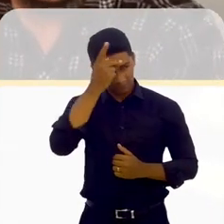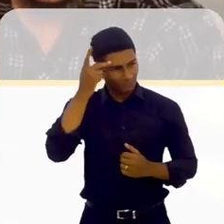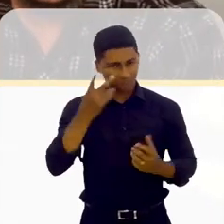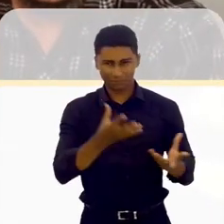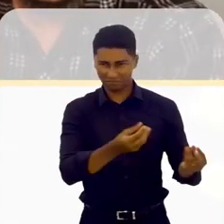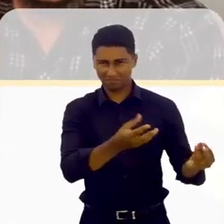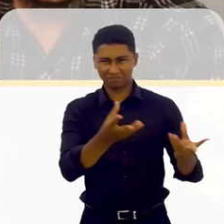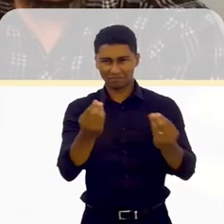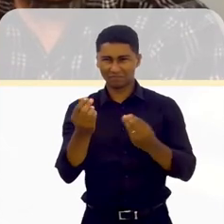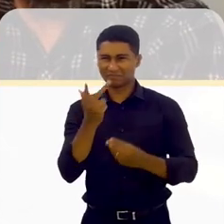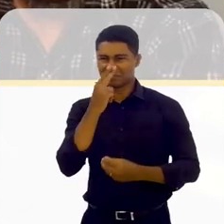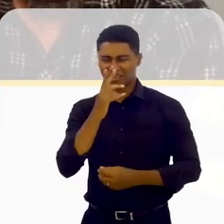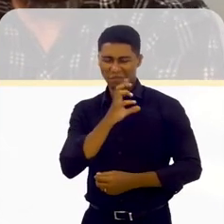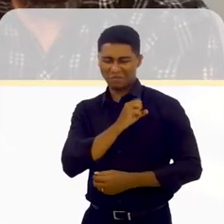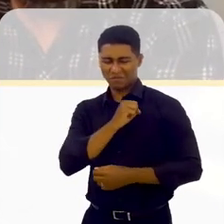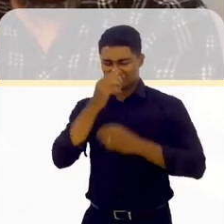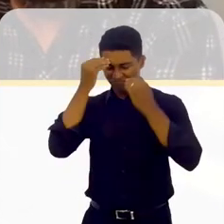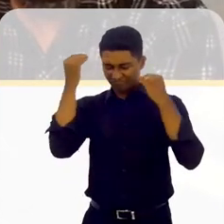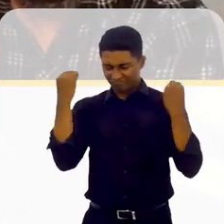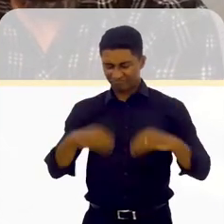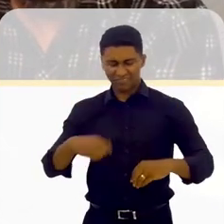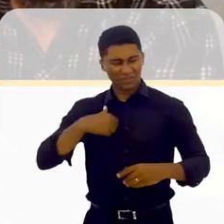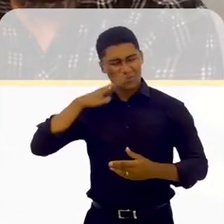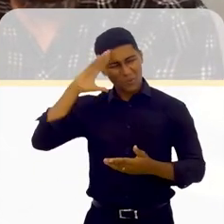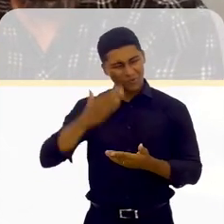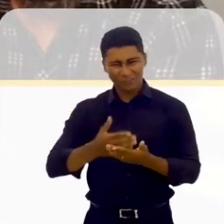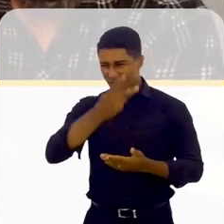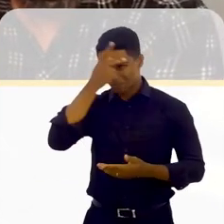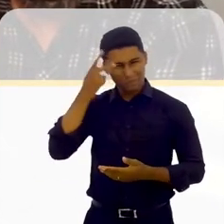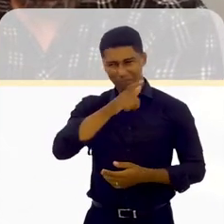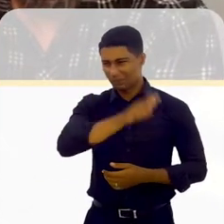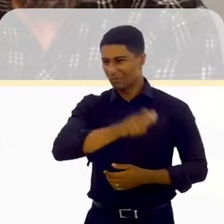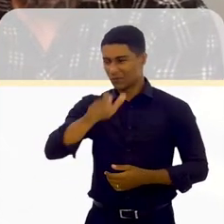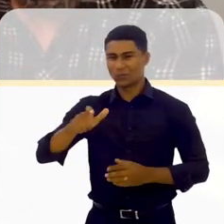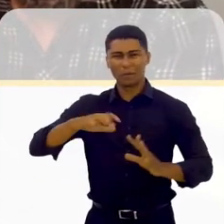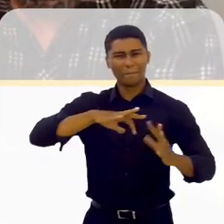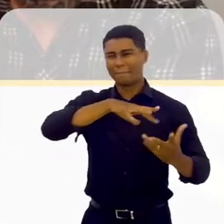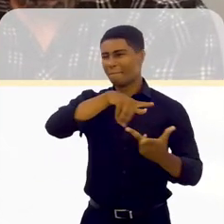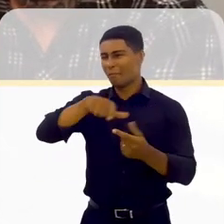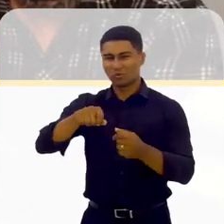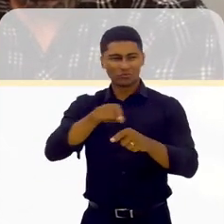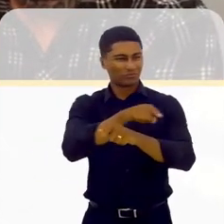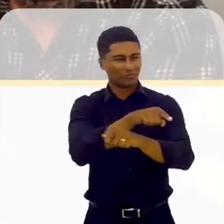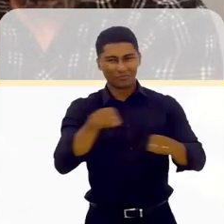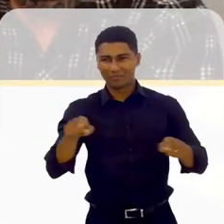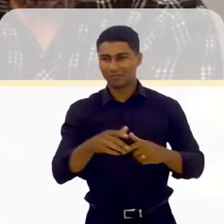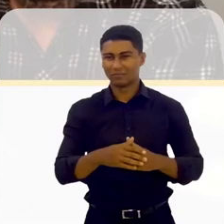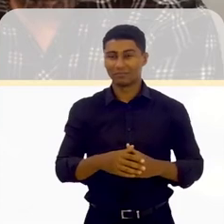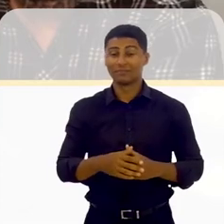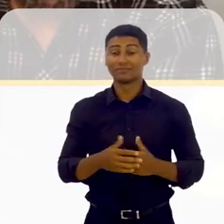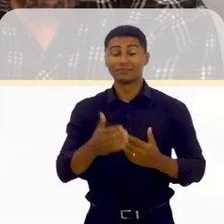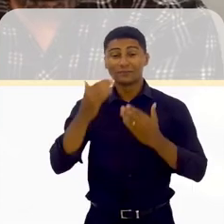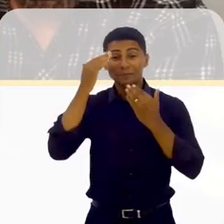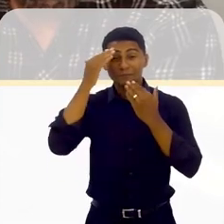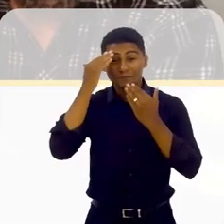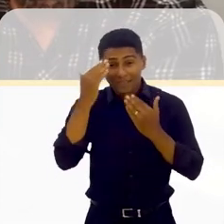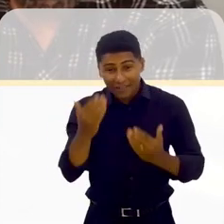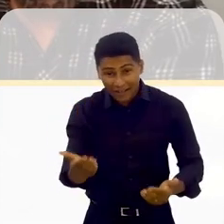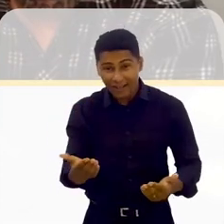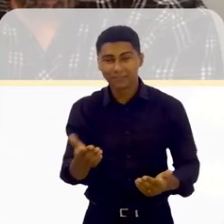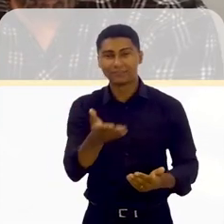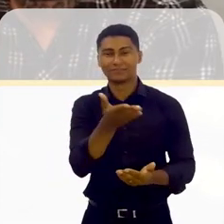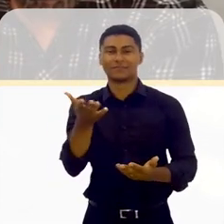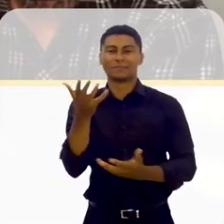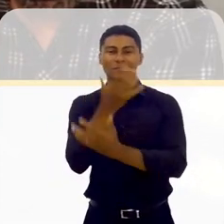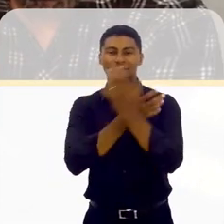aí que abre mão do amor, que ah, eu não acredito mais nas pessoas, ah, esse mundo tá assim, ah, esse mundo tá assado. Obrigada por